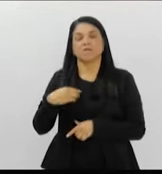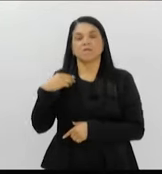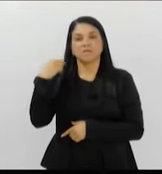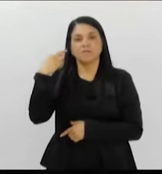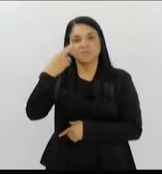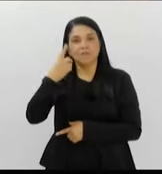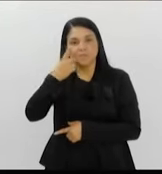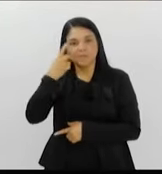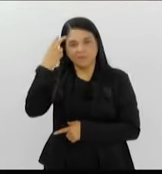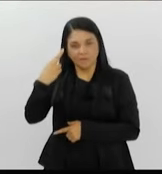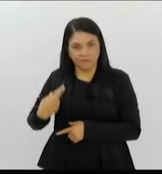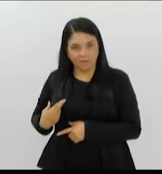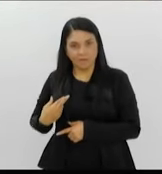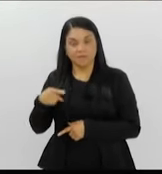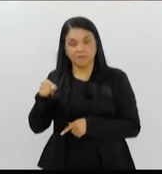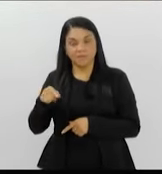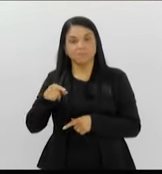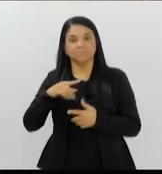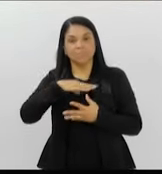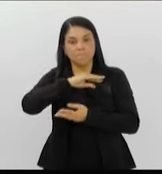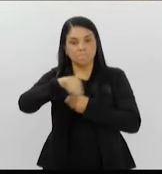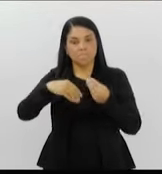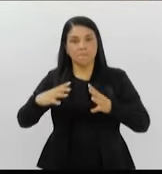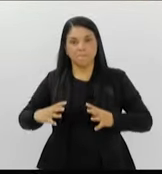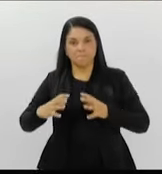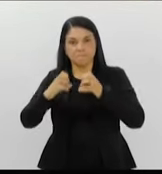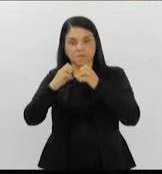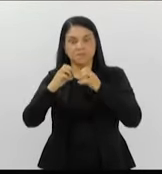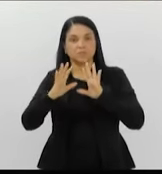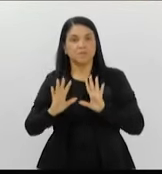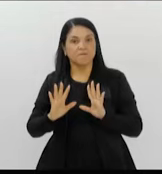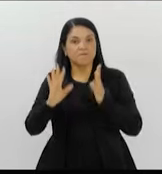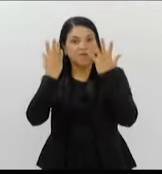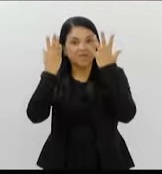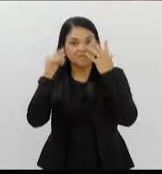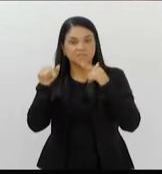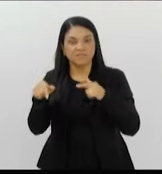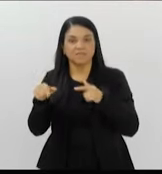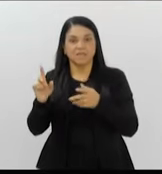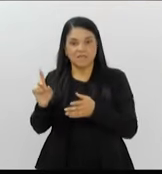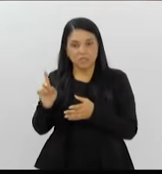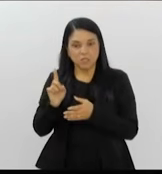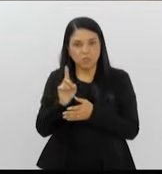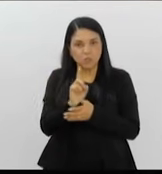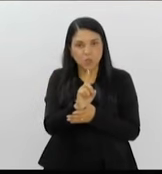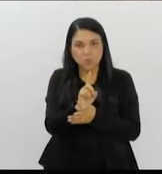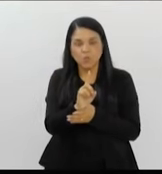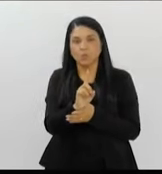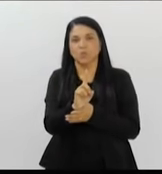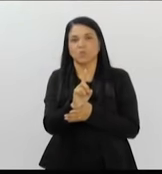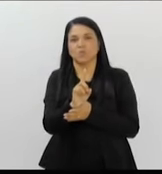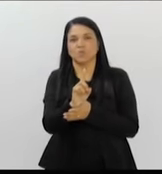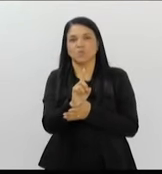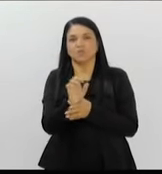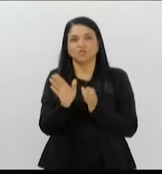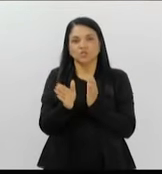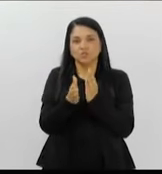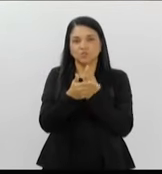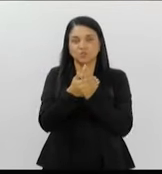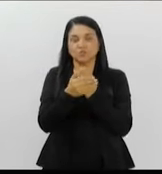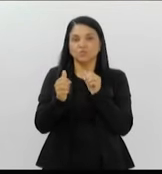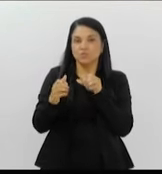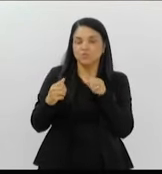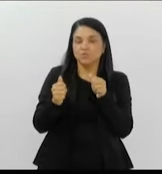se envolveu numa briga, numa festa que ele furou, uma festa clandestina que ele furou junto com